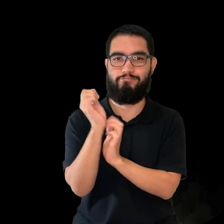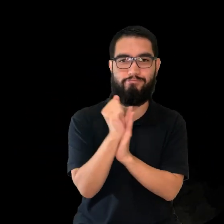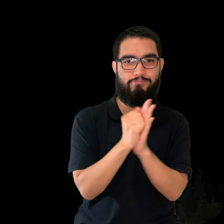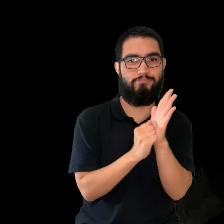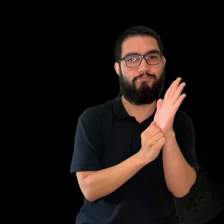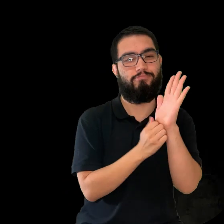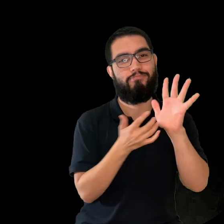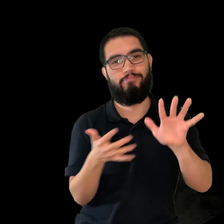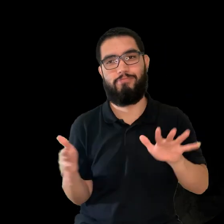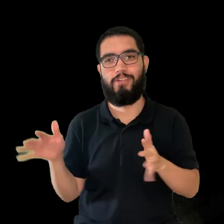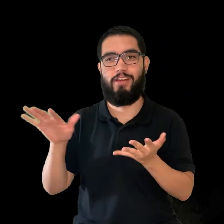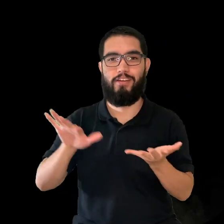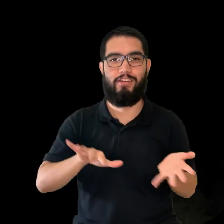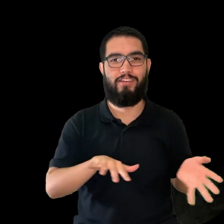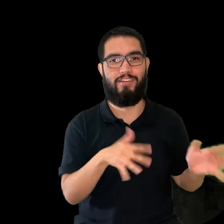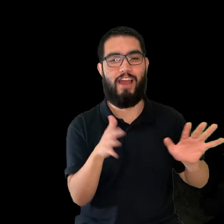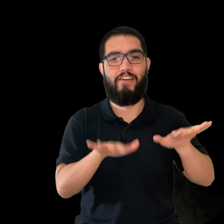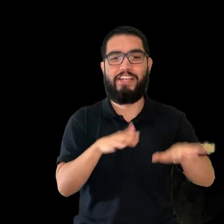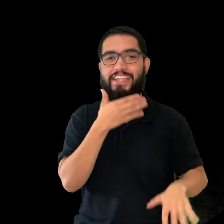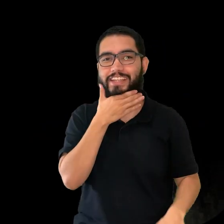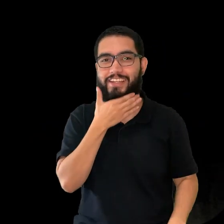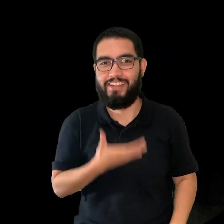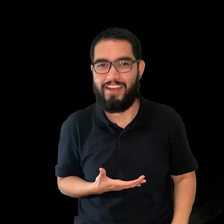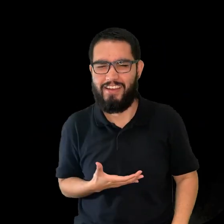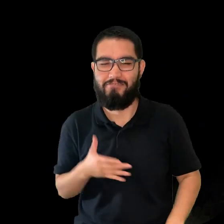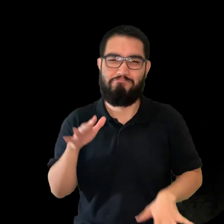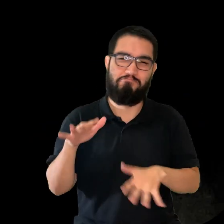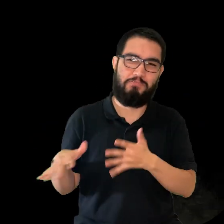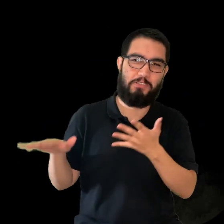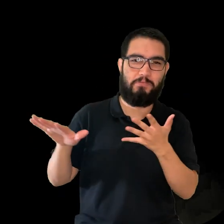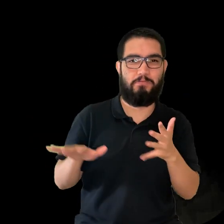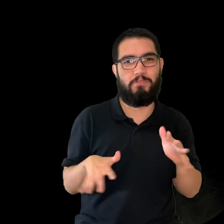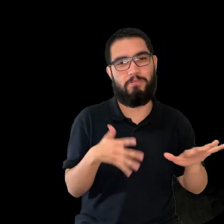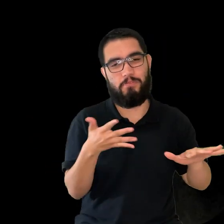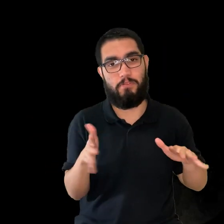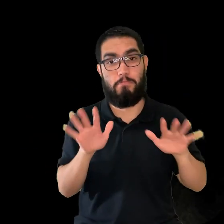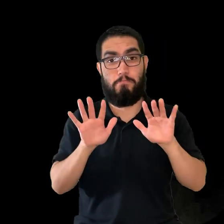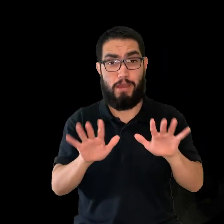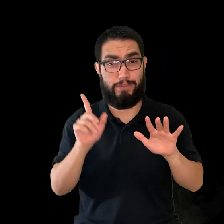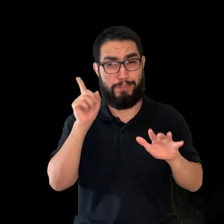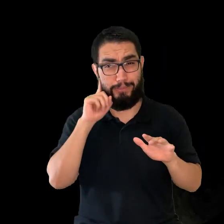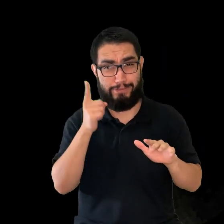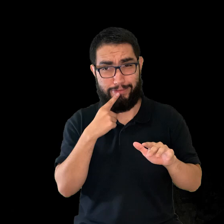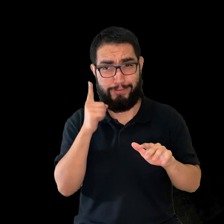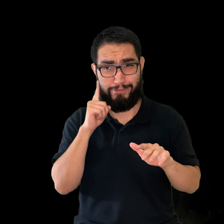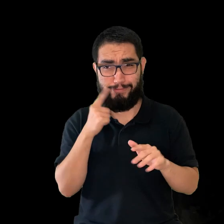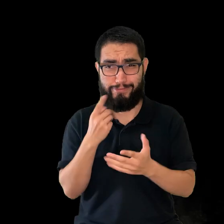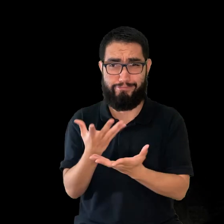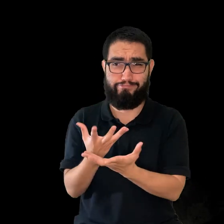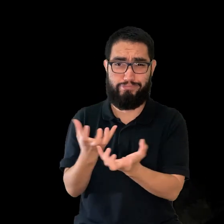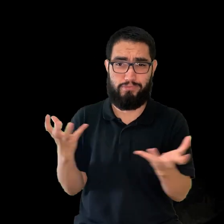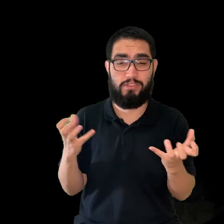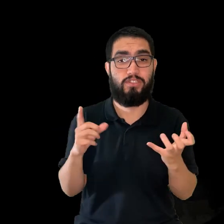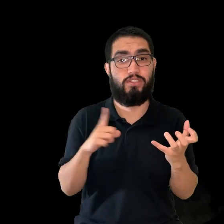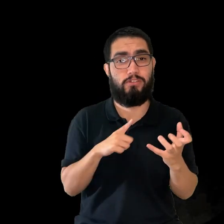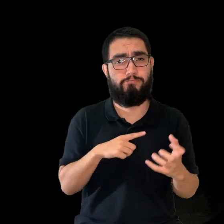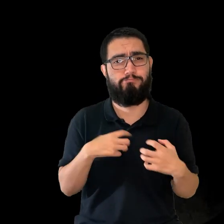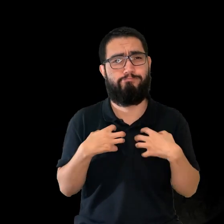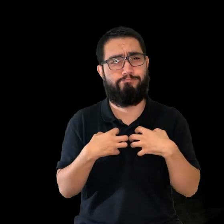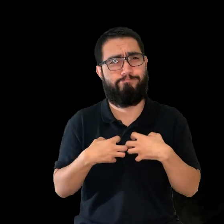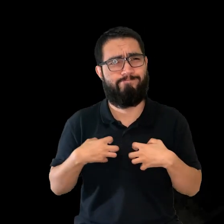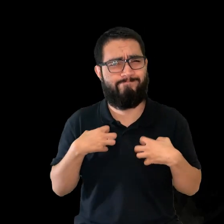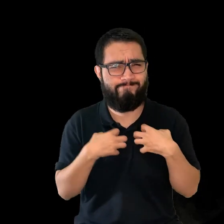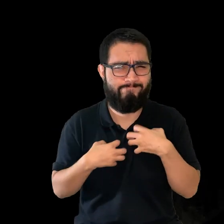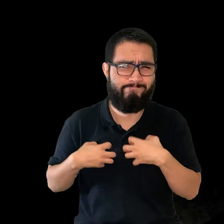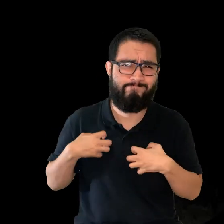né, de apresentações às vezes natalinas, com o uso das luvas. Porém, muitos surdos se sentiam